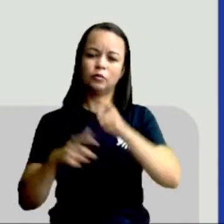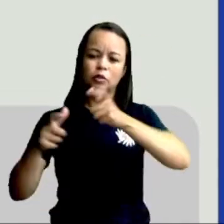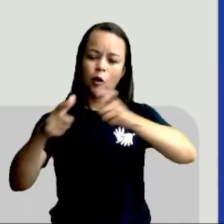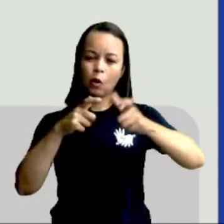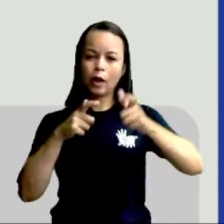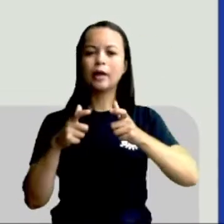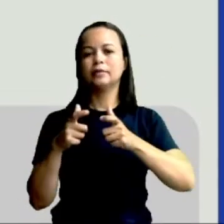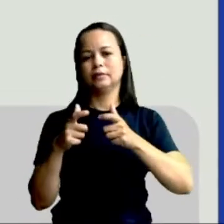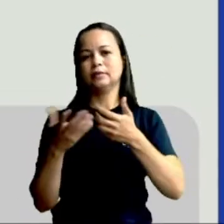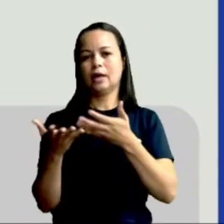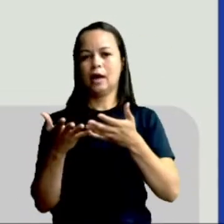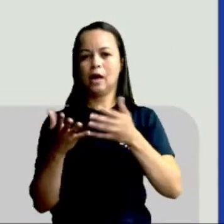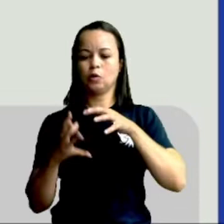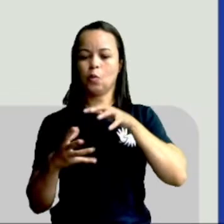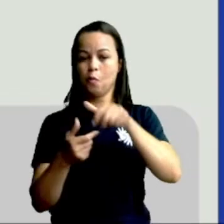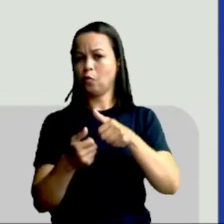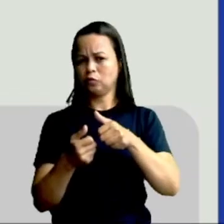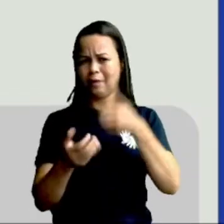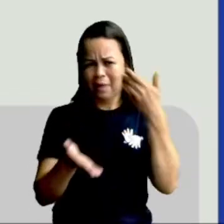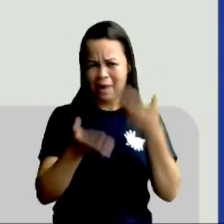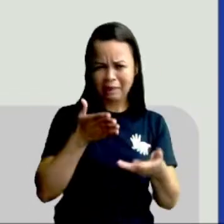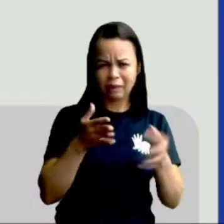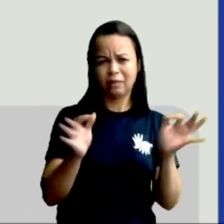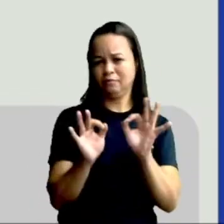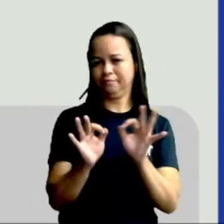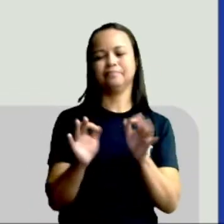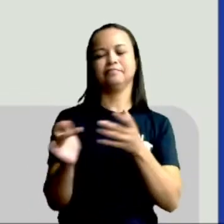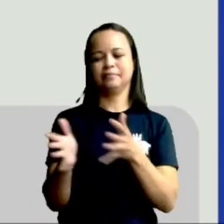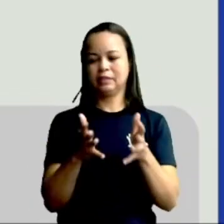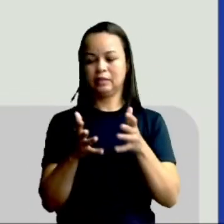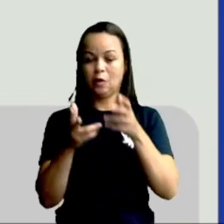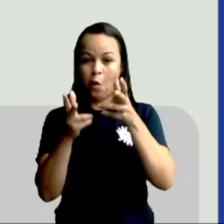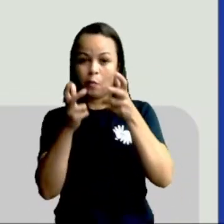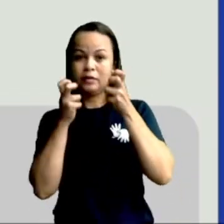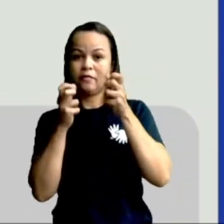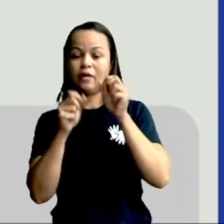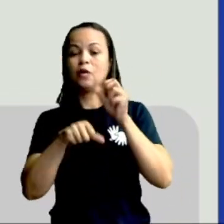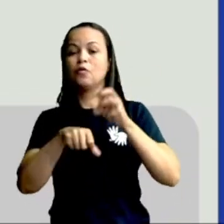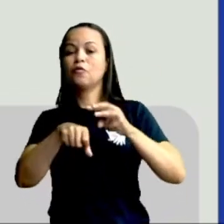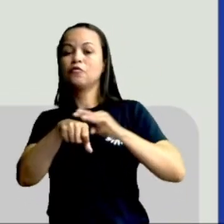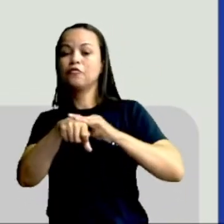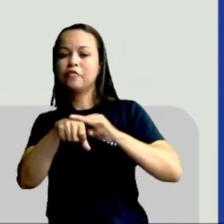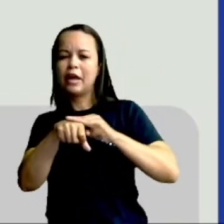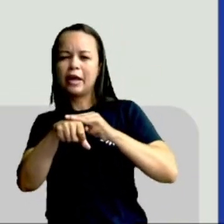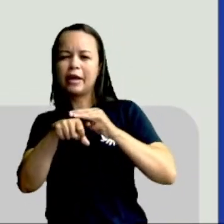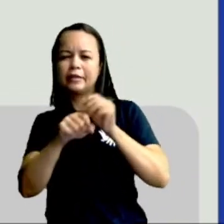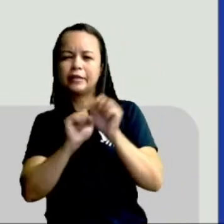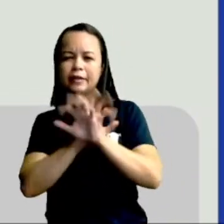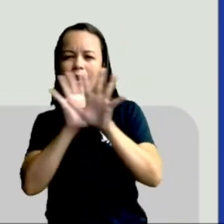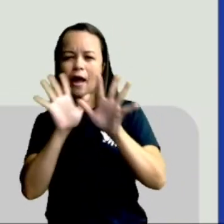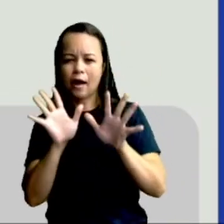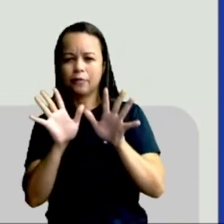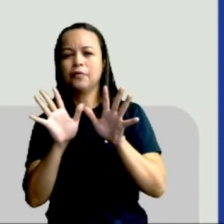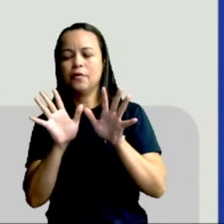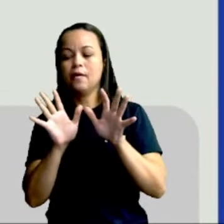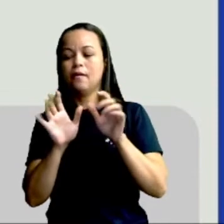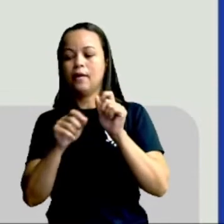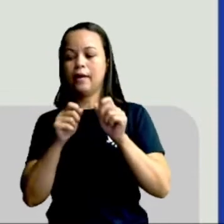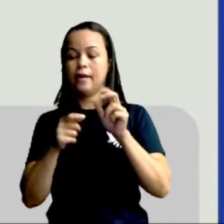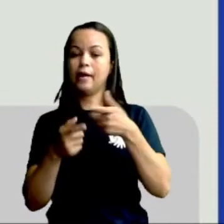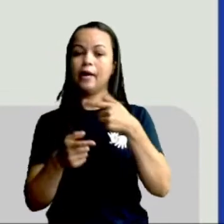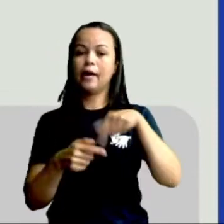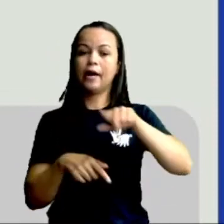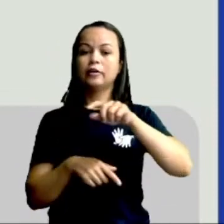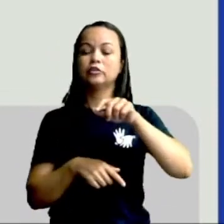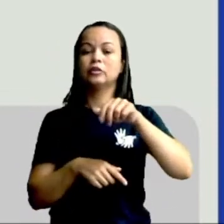mundo. Ninguém pode ficar perdido aqui. Se vocês observarem, essa parte verde clara aí, esse verde lemon, olha aí,